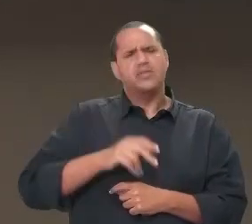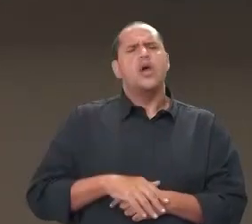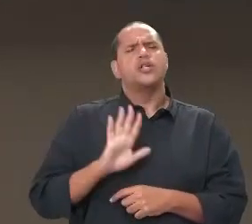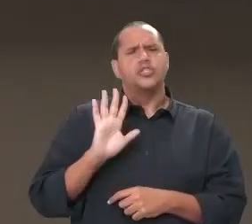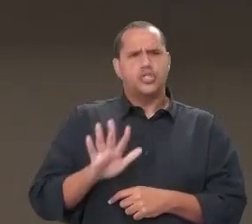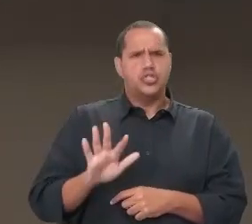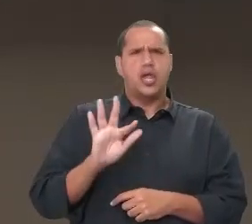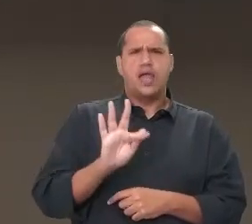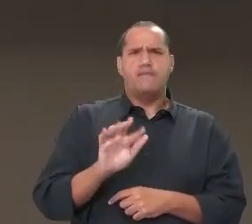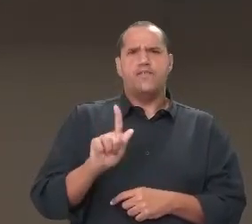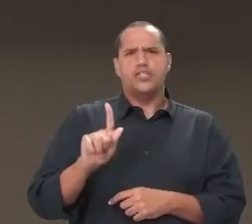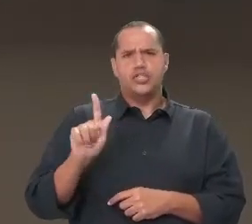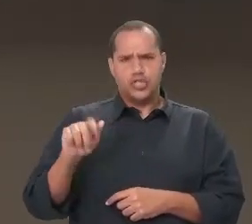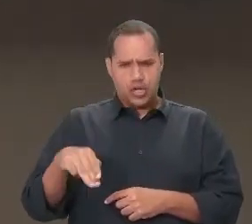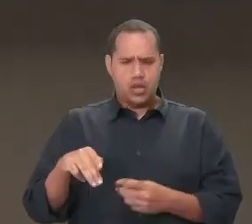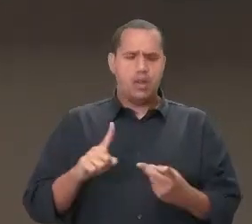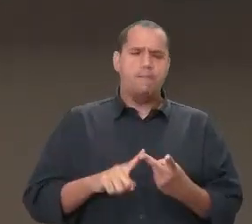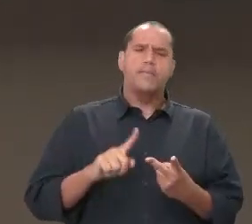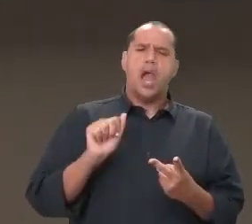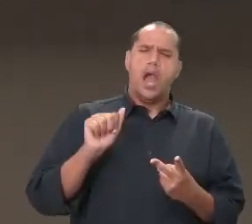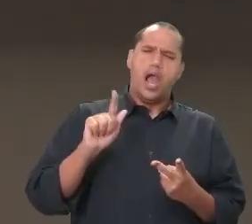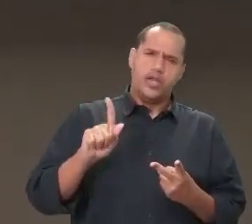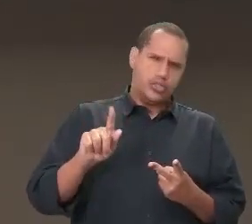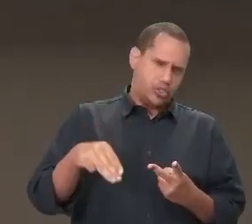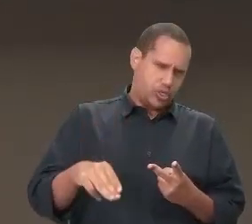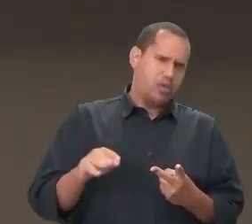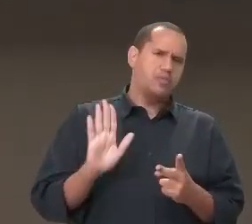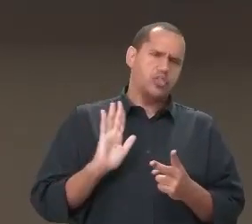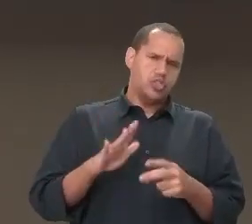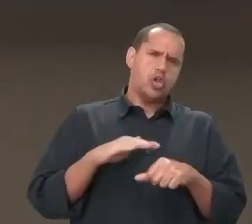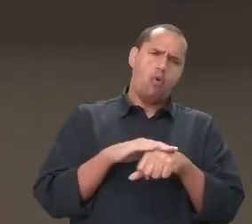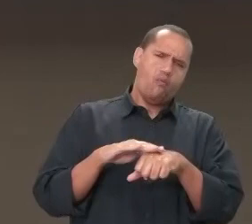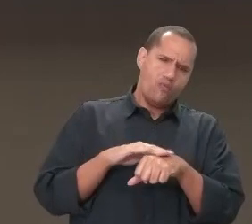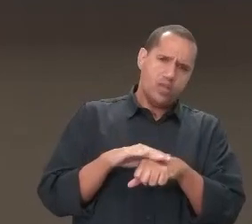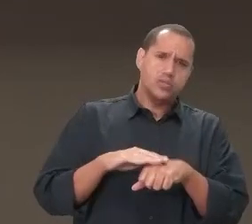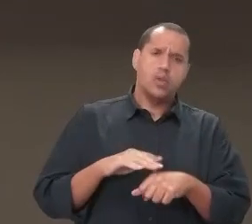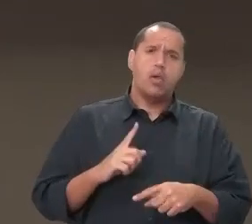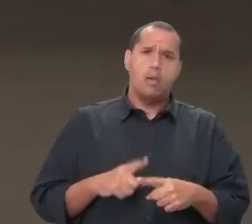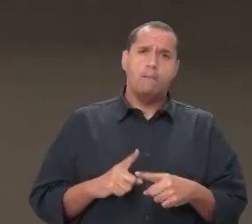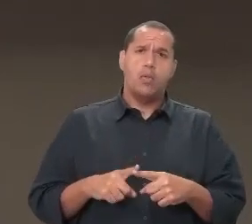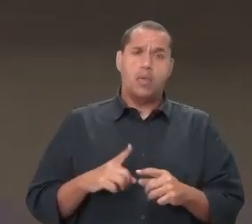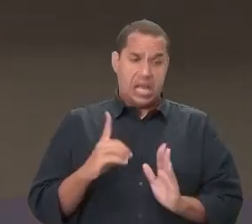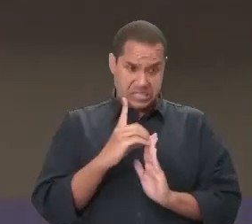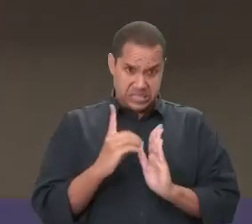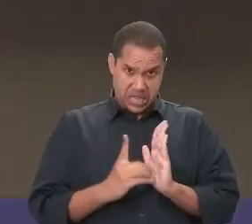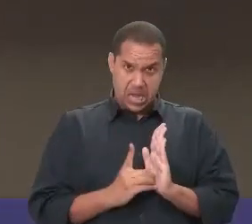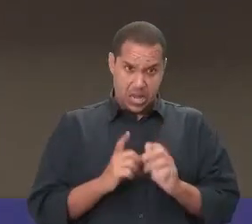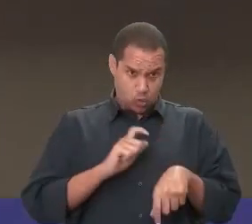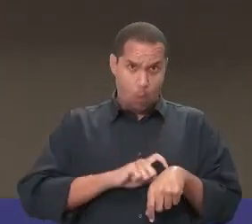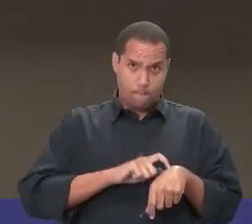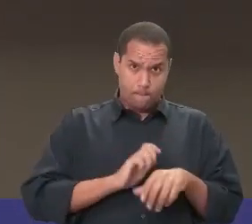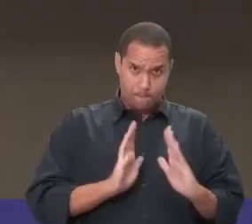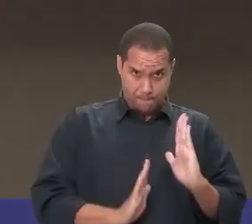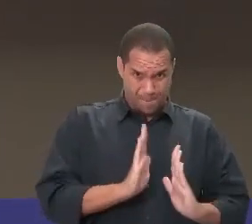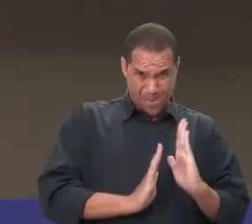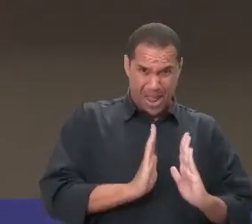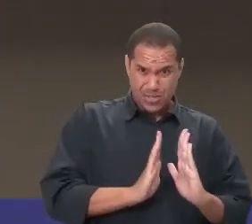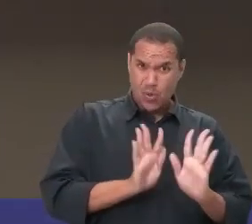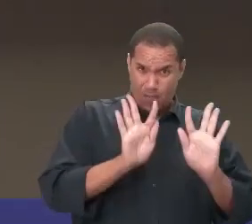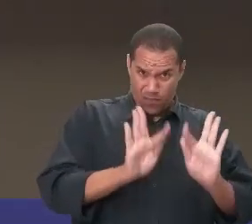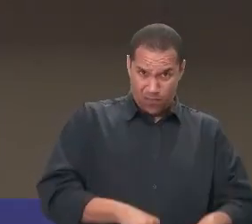Municípios vai acontecer que com o final do Decreto o que vai ser de